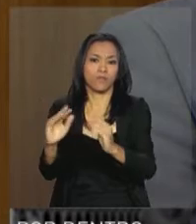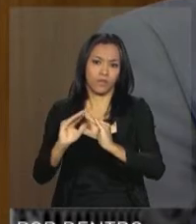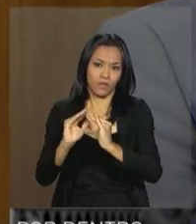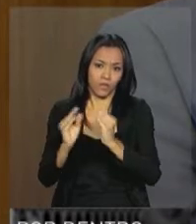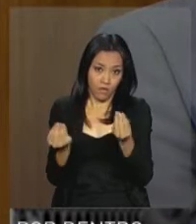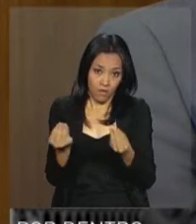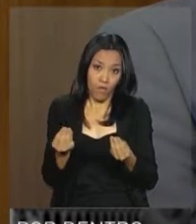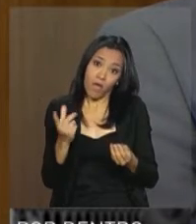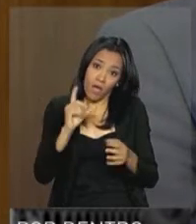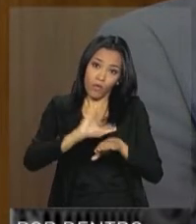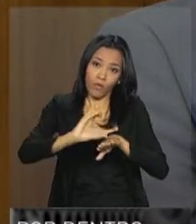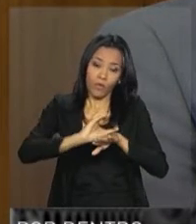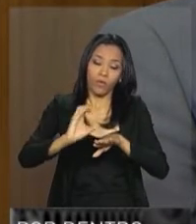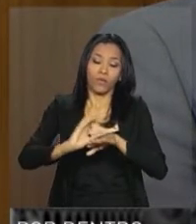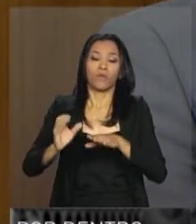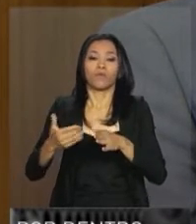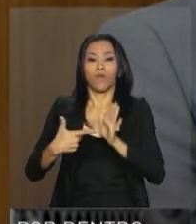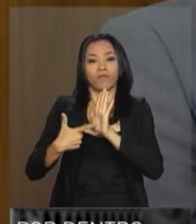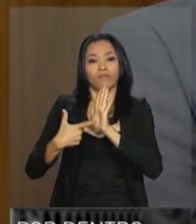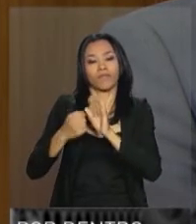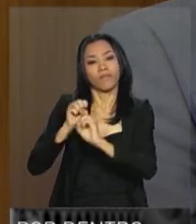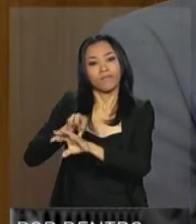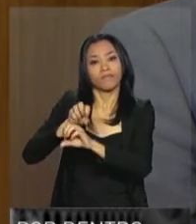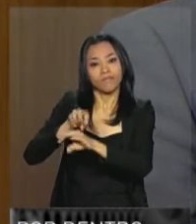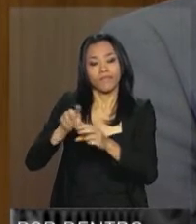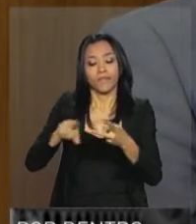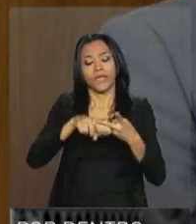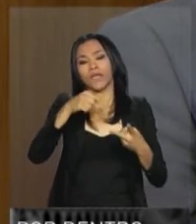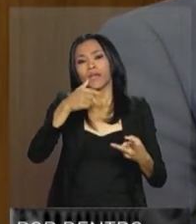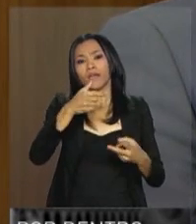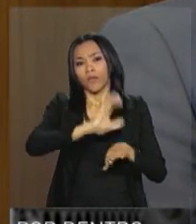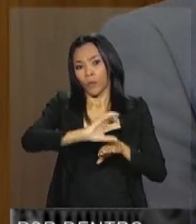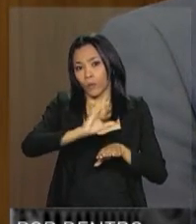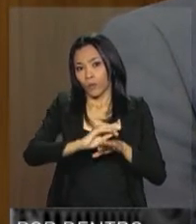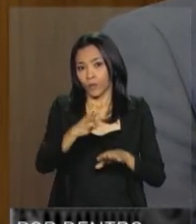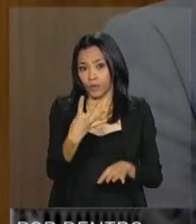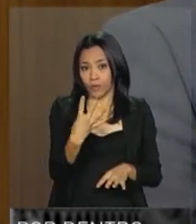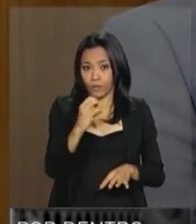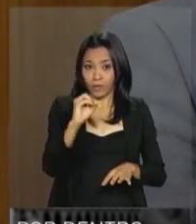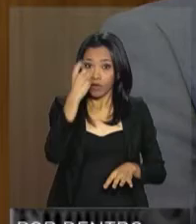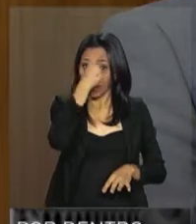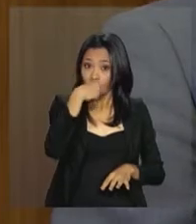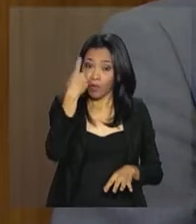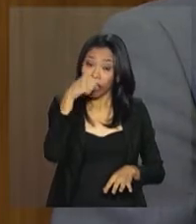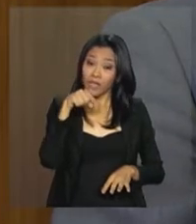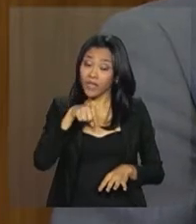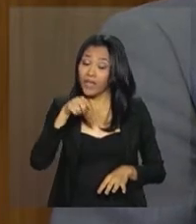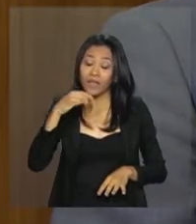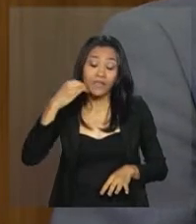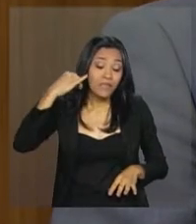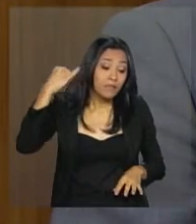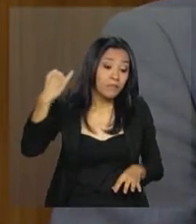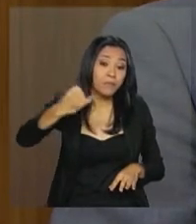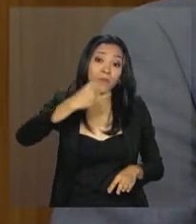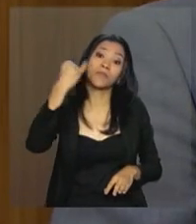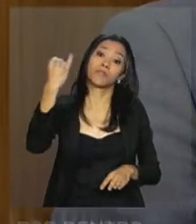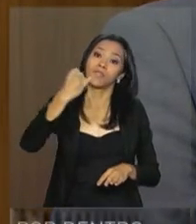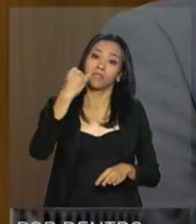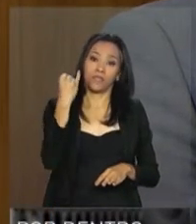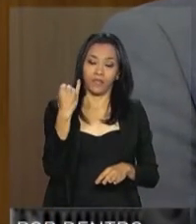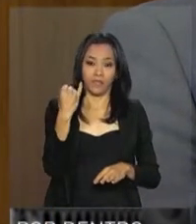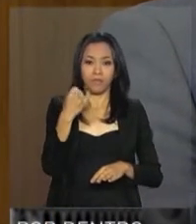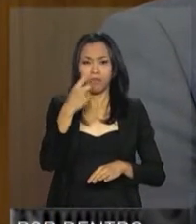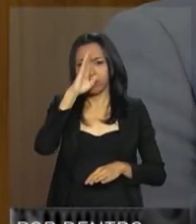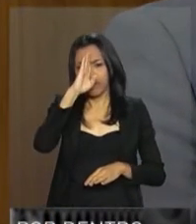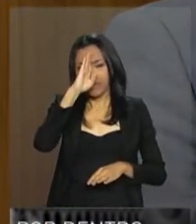cursos de qualificação profissional cursos de 40 horas o que é fundamental para o trabalhador principalmente aquele que está em